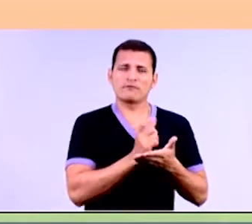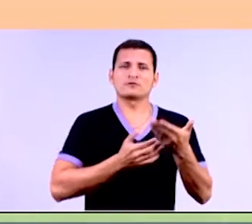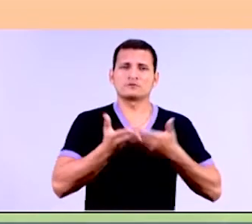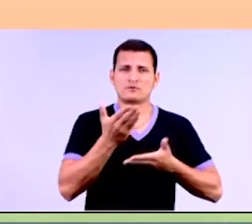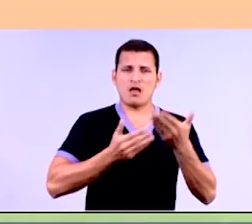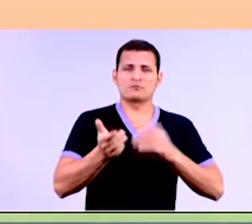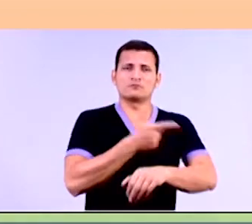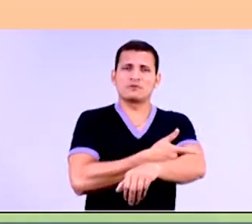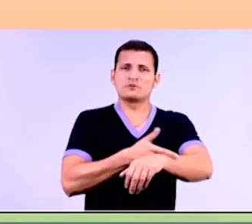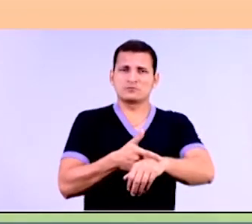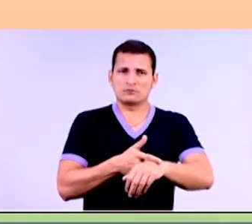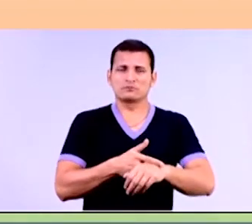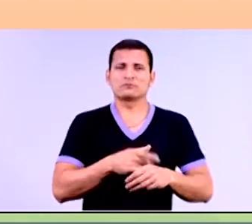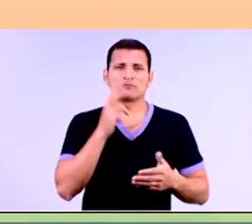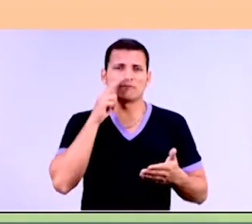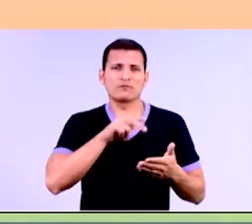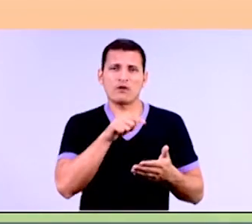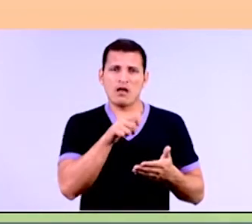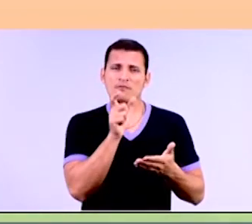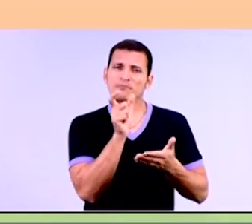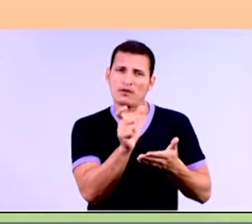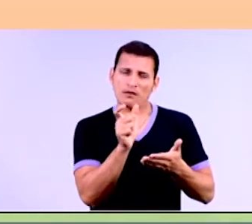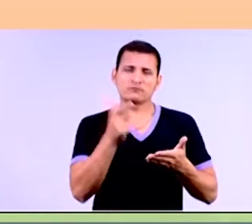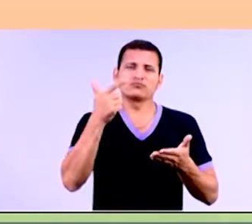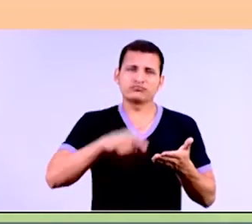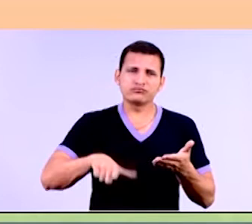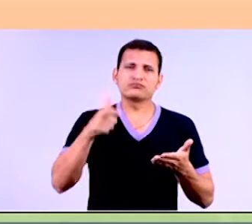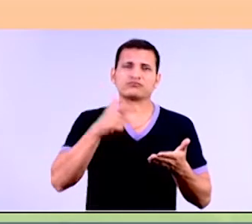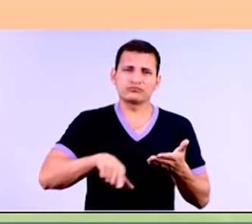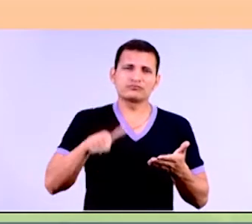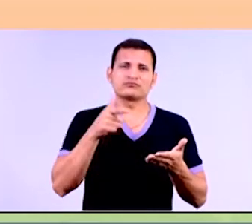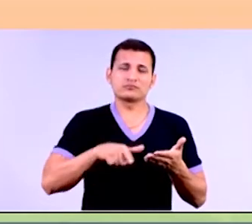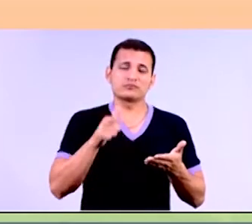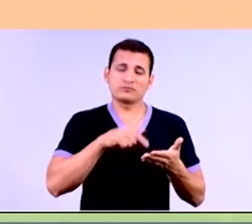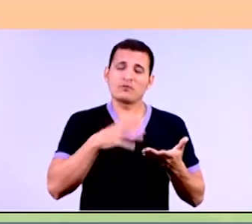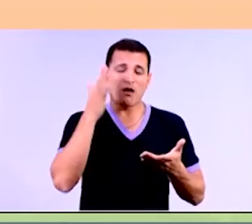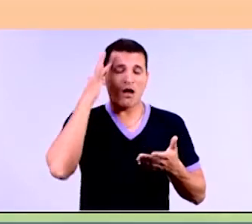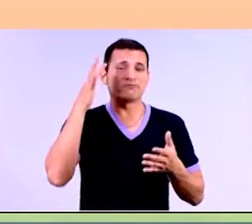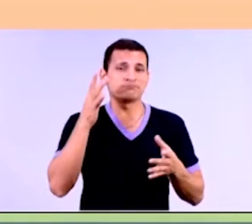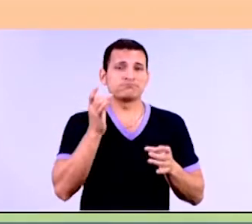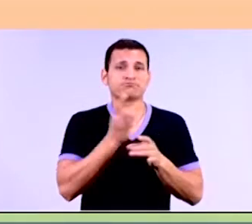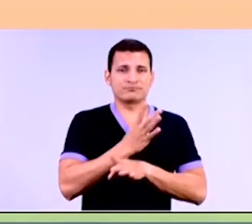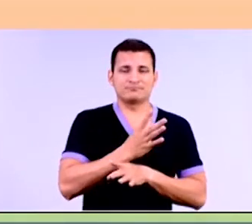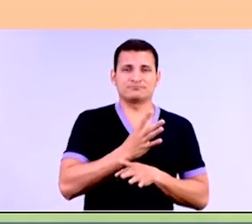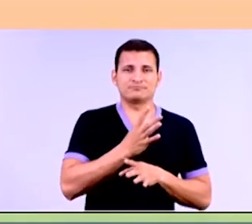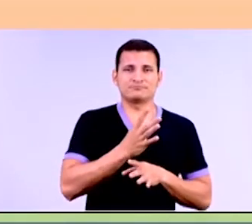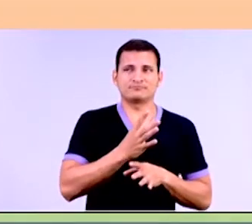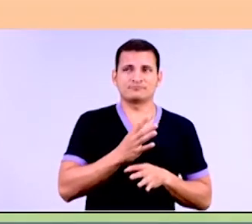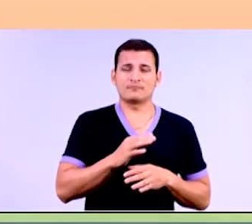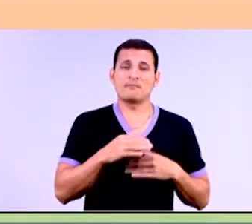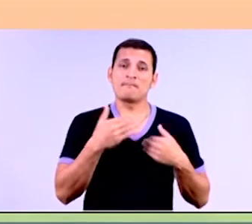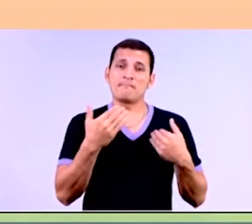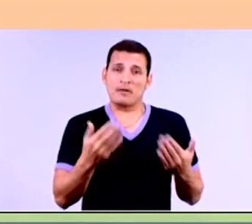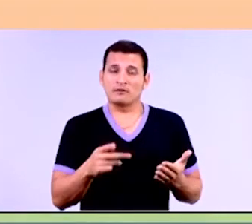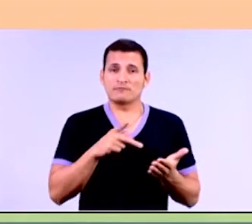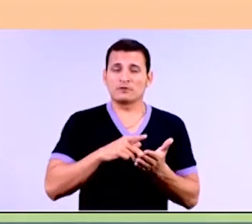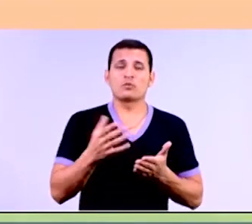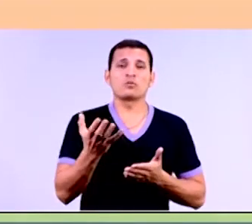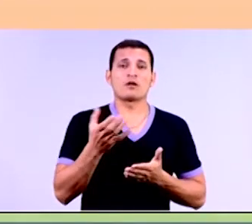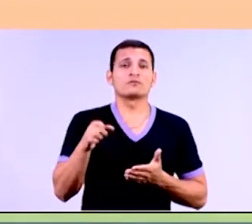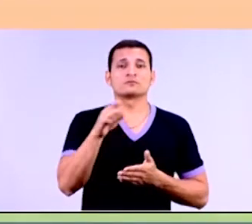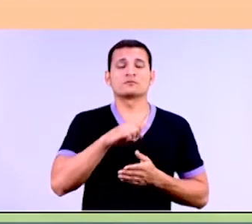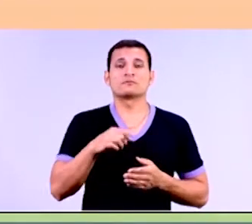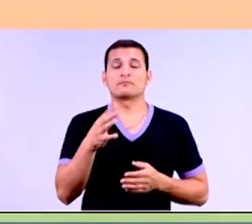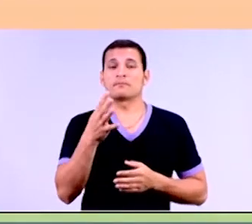à educação, viu que essa palavra se repetia várias vezes e chegou a essa conclusão. Mas, na verdade, o que eu quero que vocês prestem atenção?